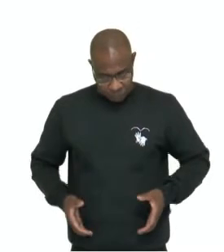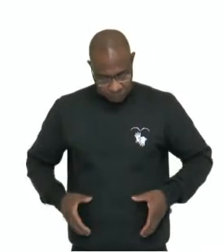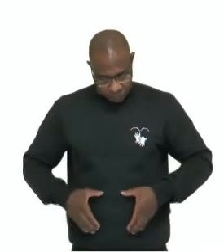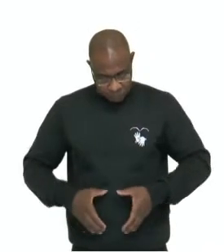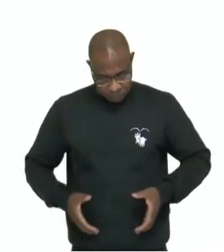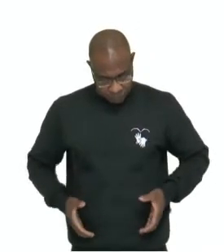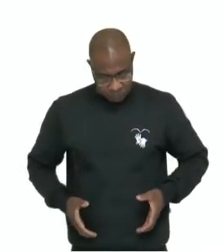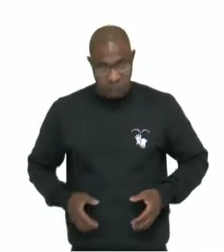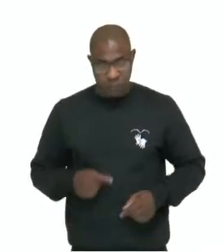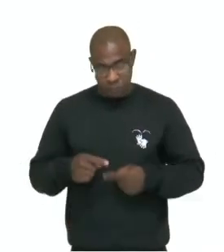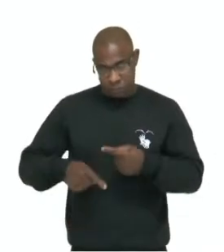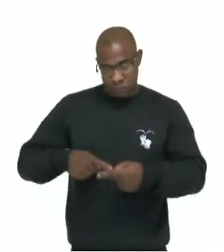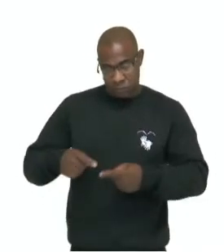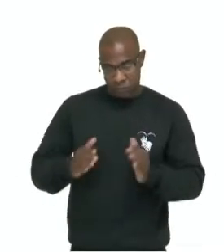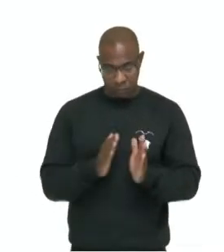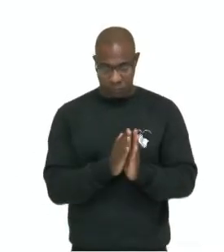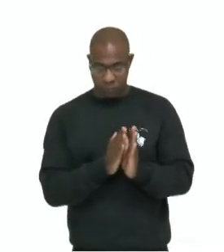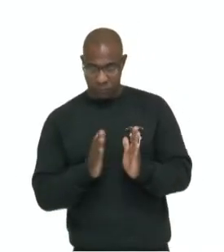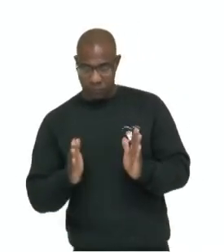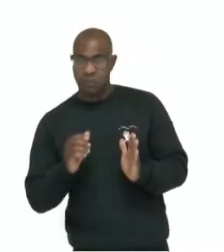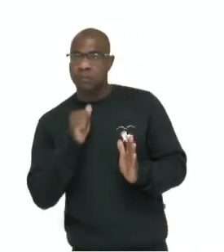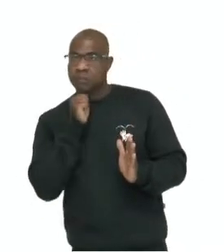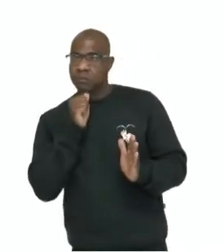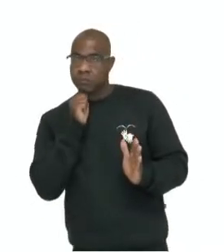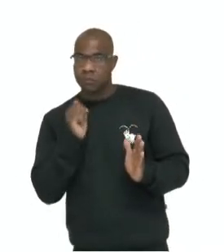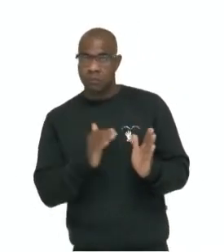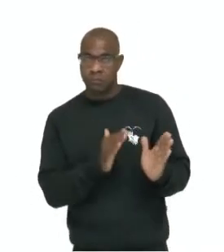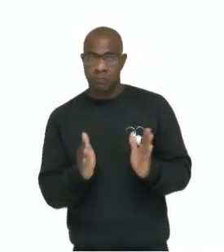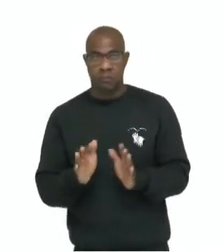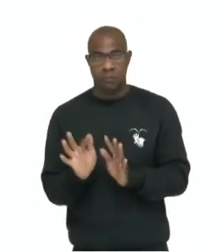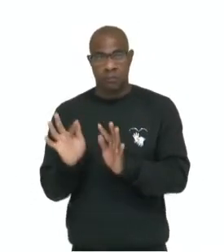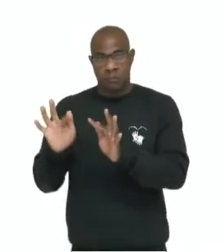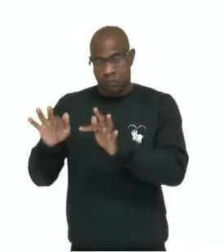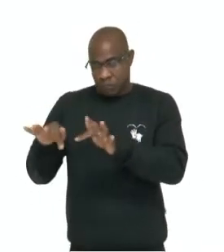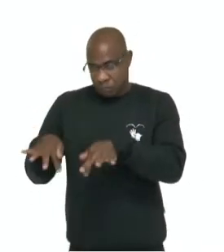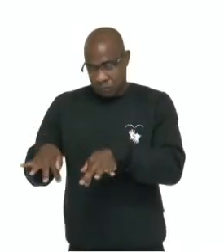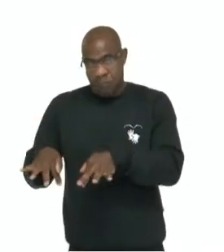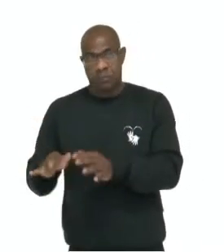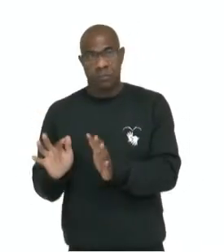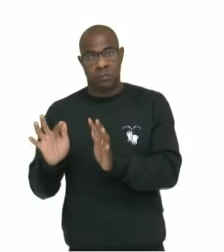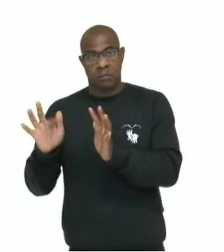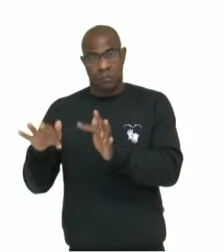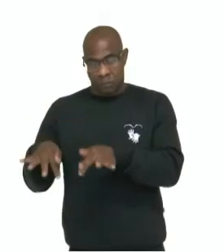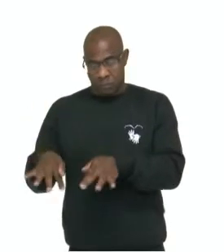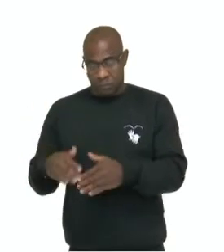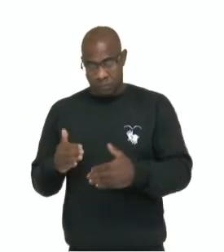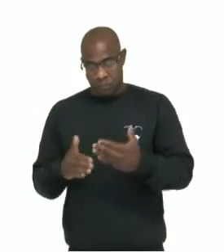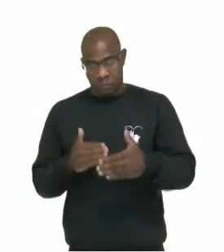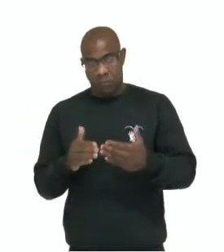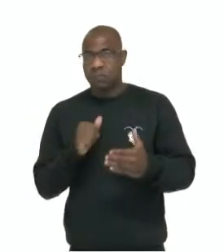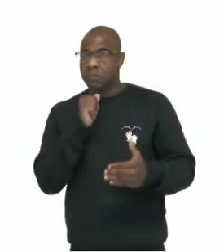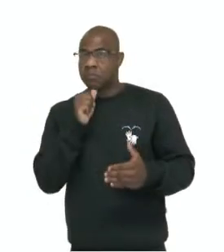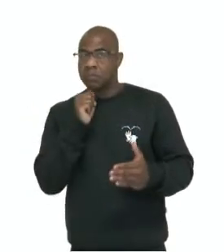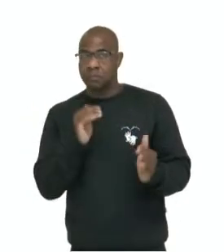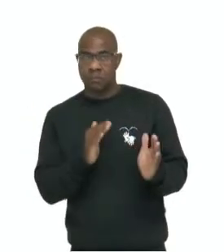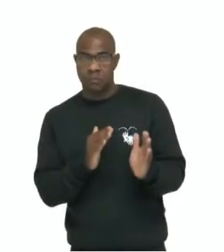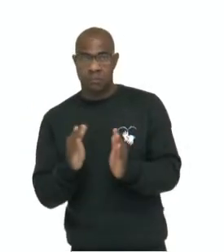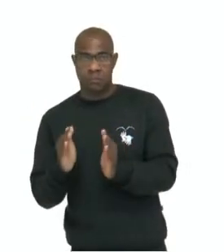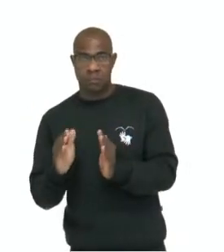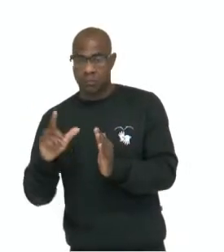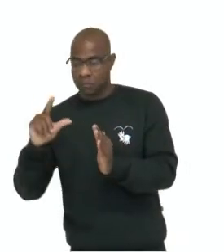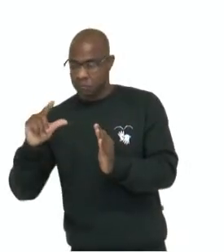o ciclo menstrual. Observe-se que no final desse ciclo, olha, no final do ciclo, ocorre uma